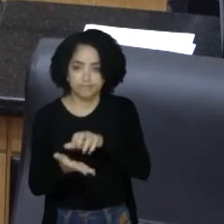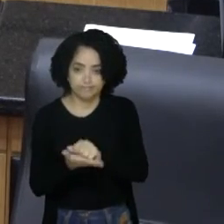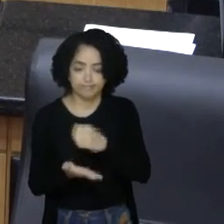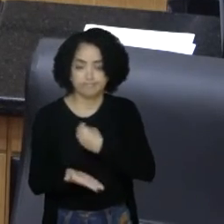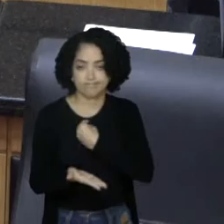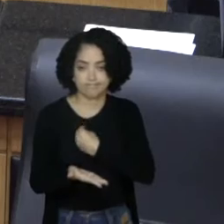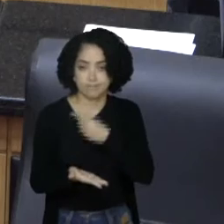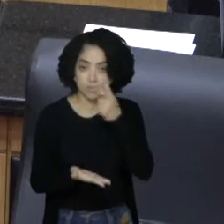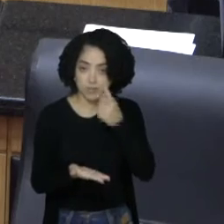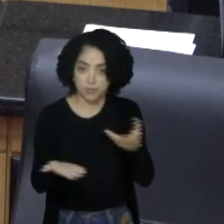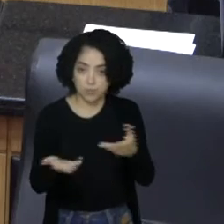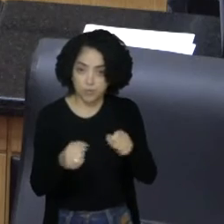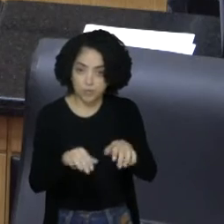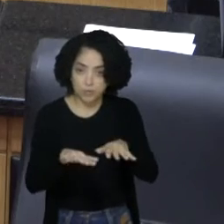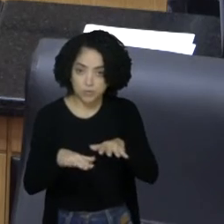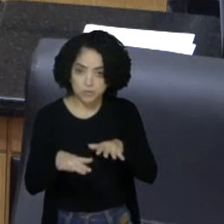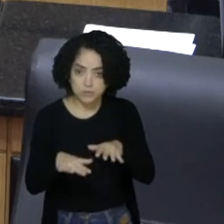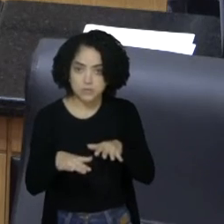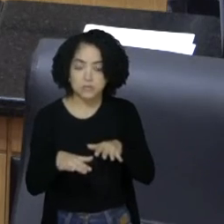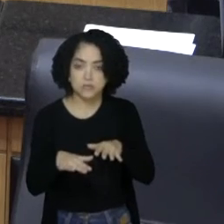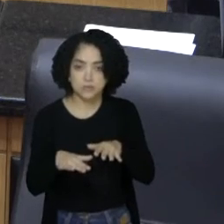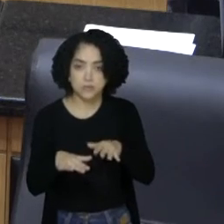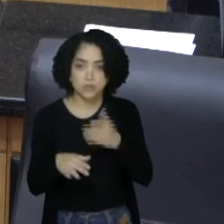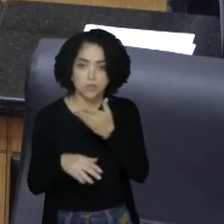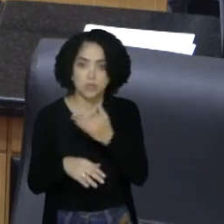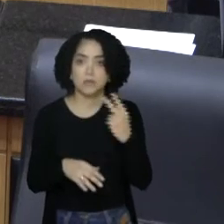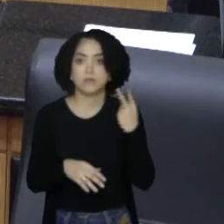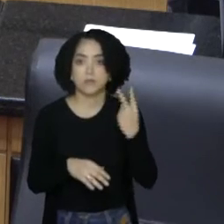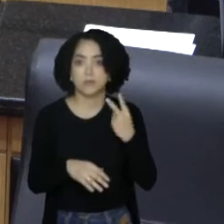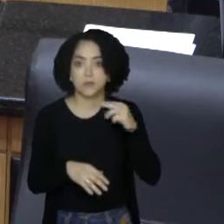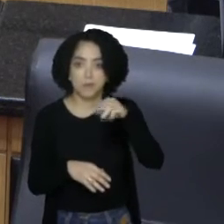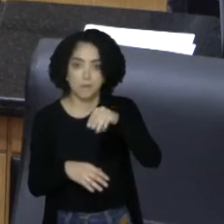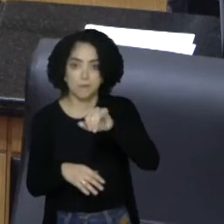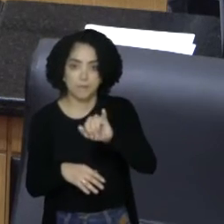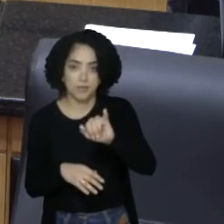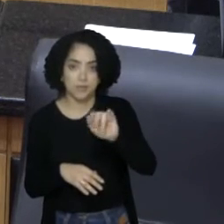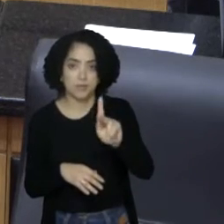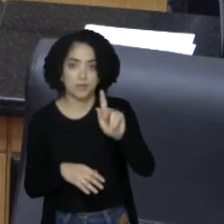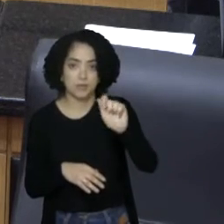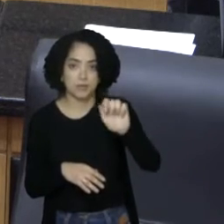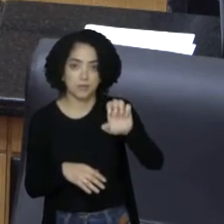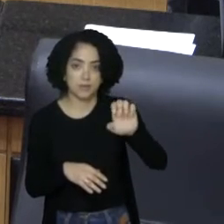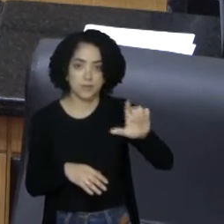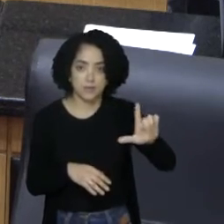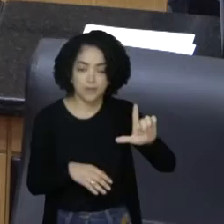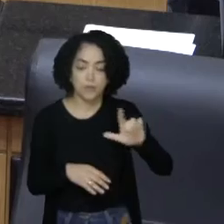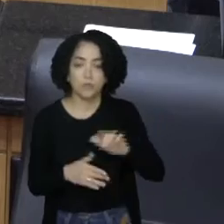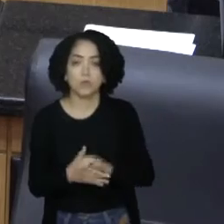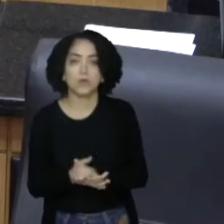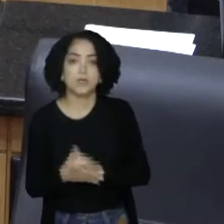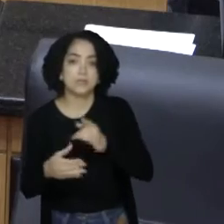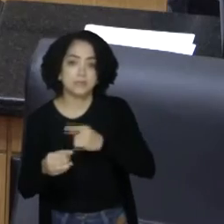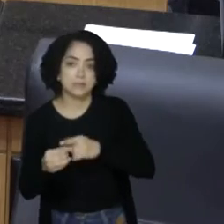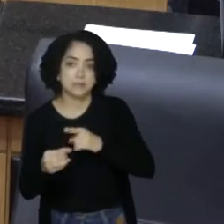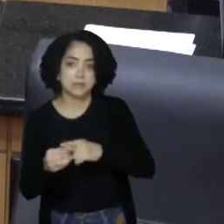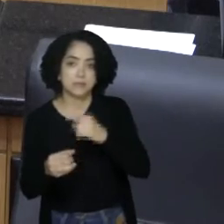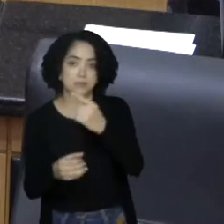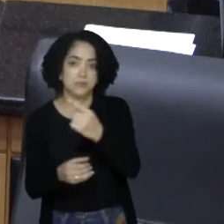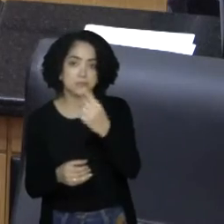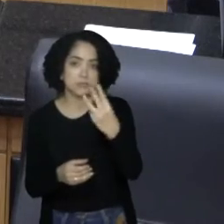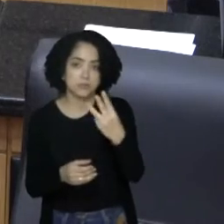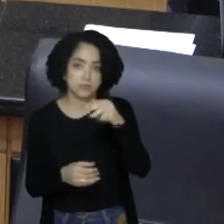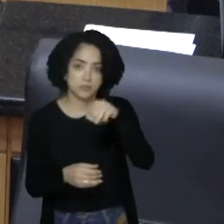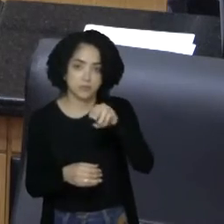sessão desta tarde, do vereador Micael, lá do município de 13 de Maio, que está aqui tratando de assuntos de interesse